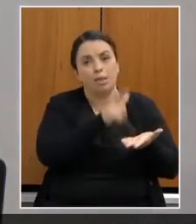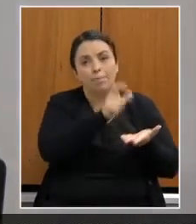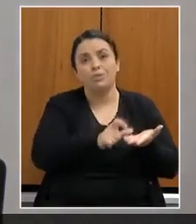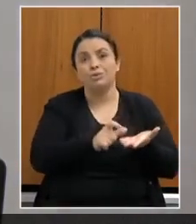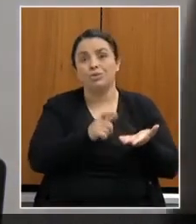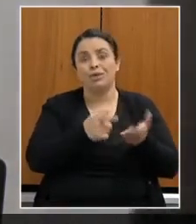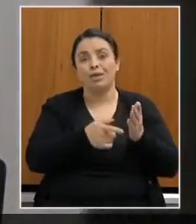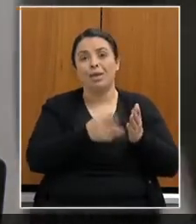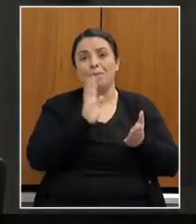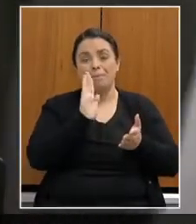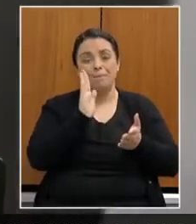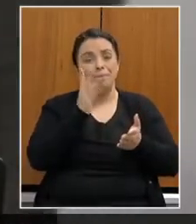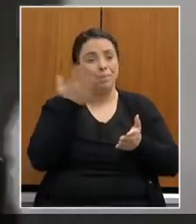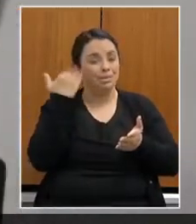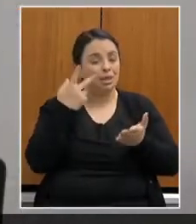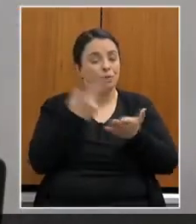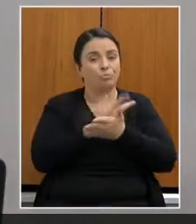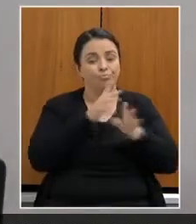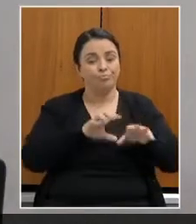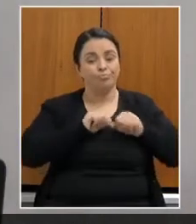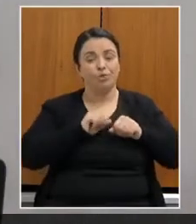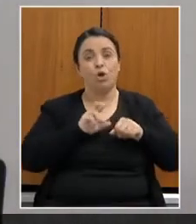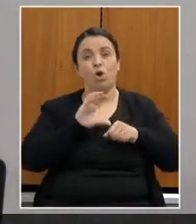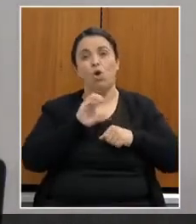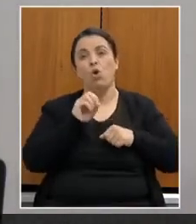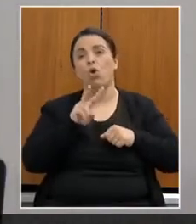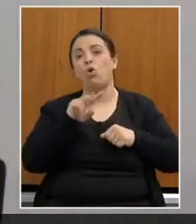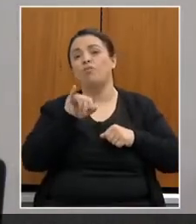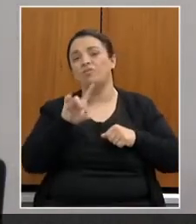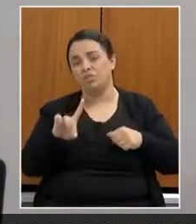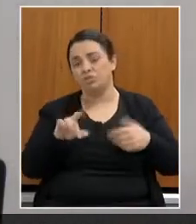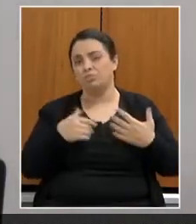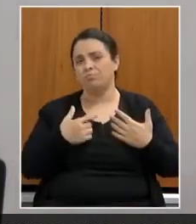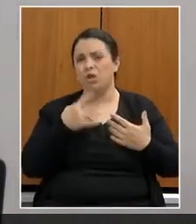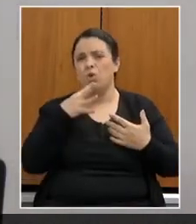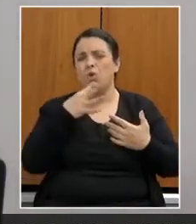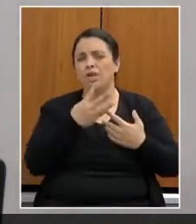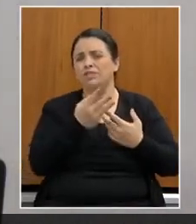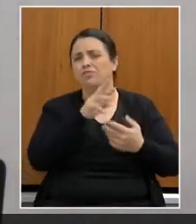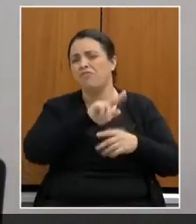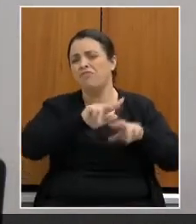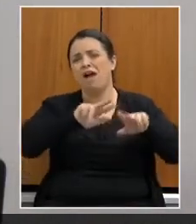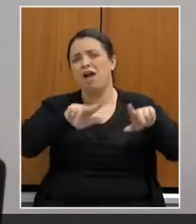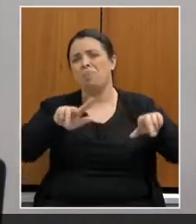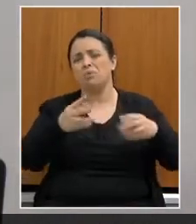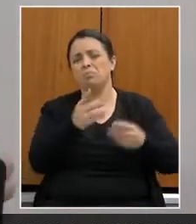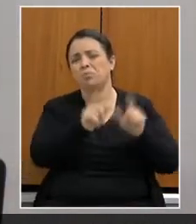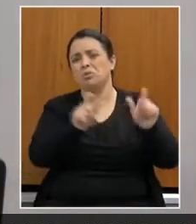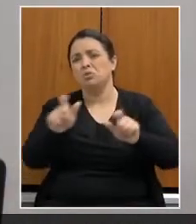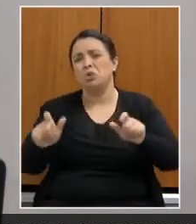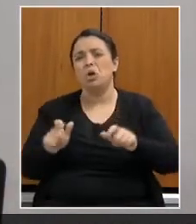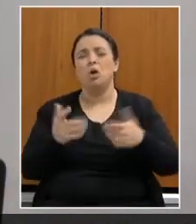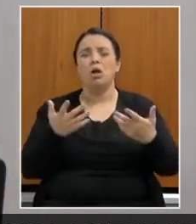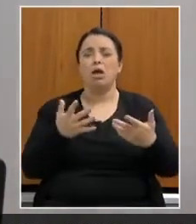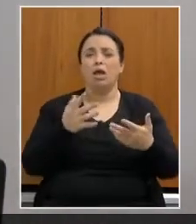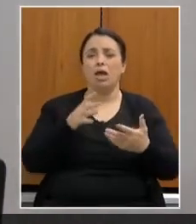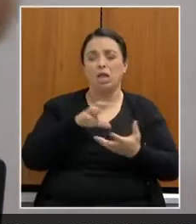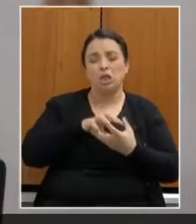É grave a situação. Eu conheço vários idosos que passaram a tomar medicamentos,